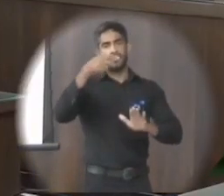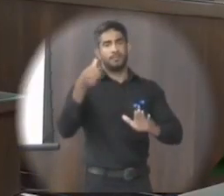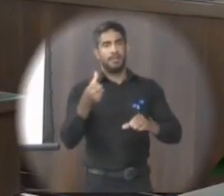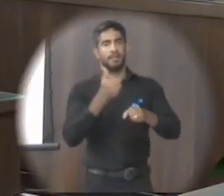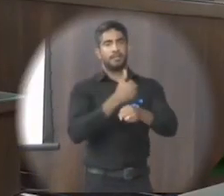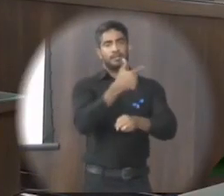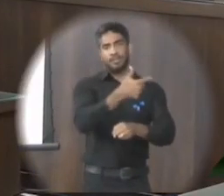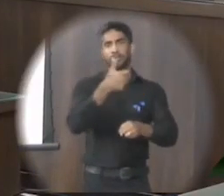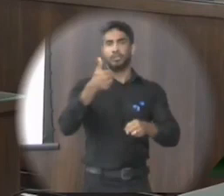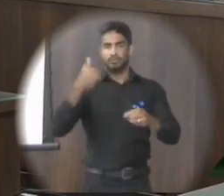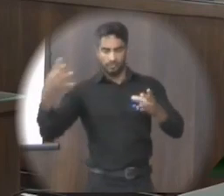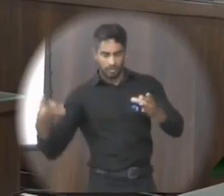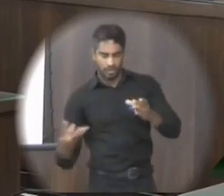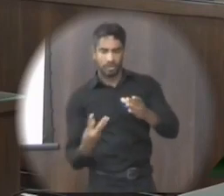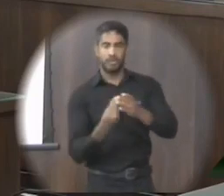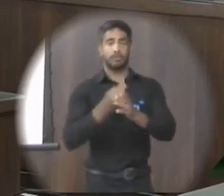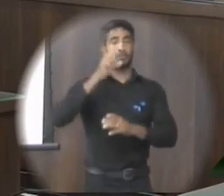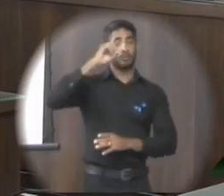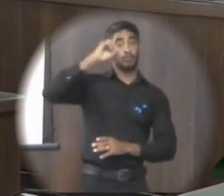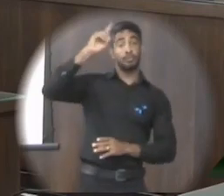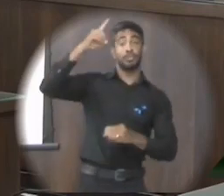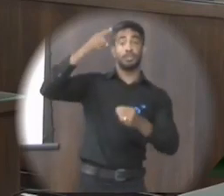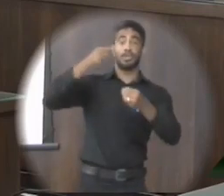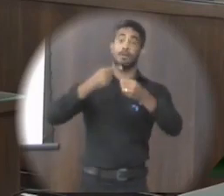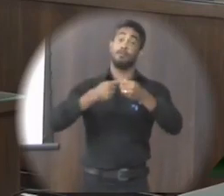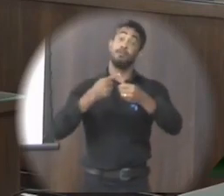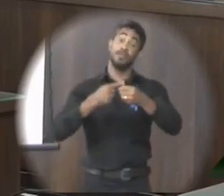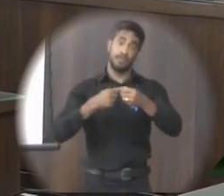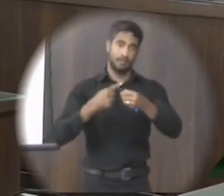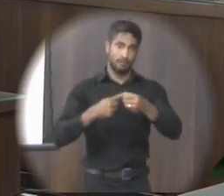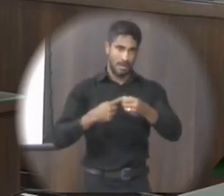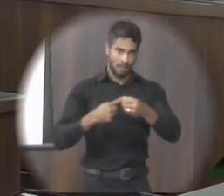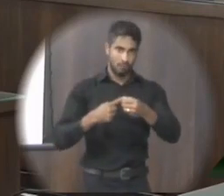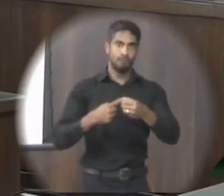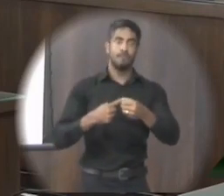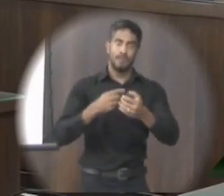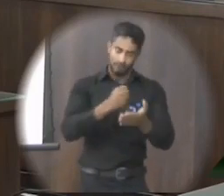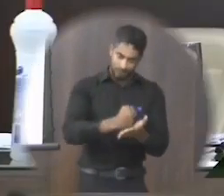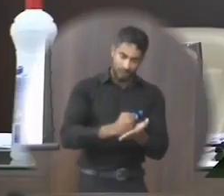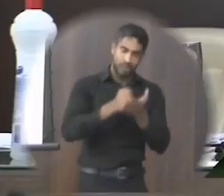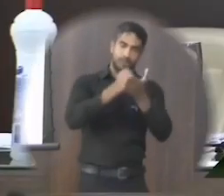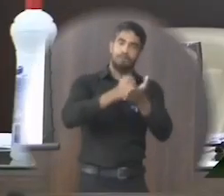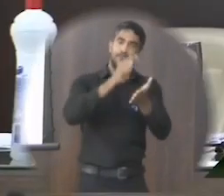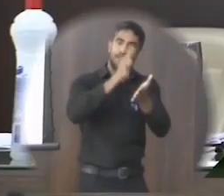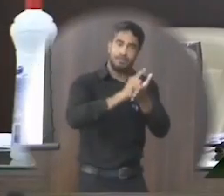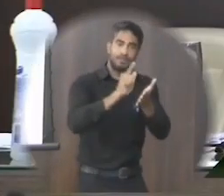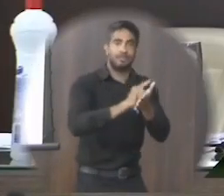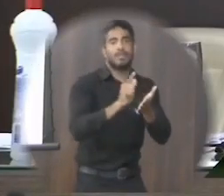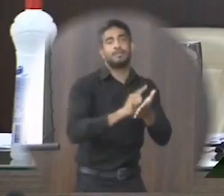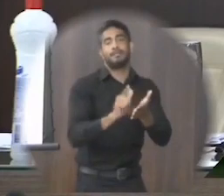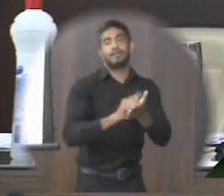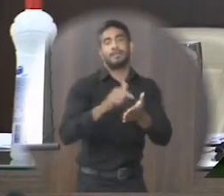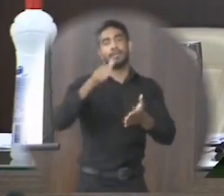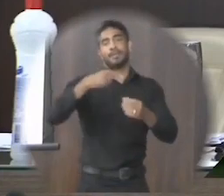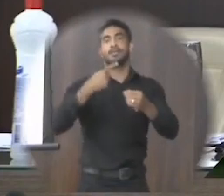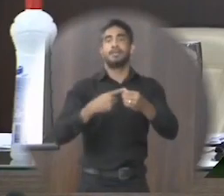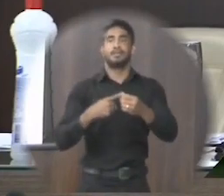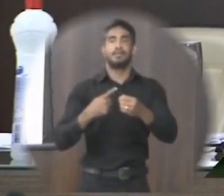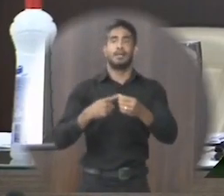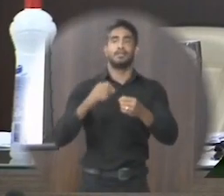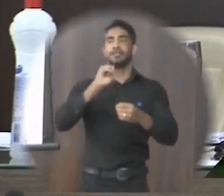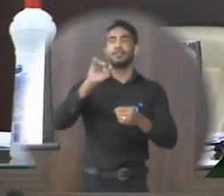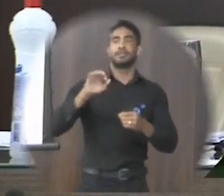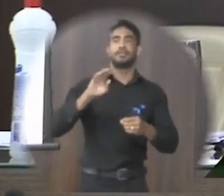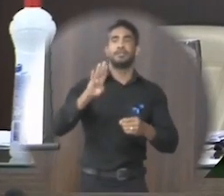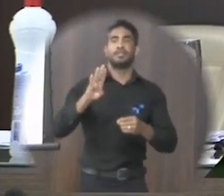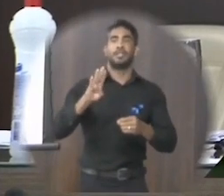076-2021 institui o Dia Municipal da Sustentabilidade e Limpeza Urbana no âmbito do município de Janaúba, que